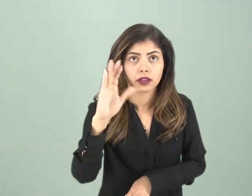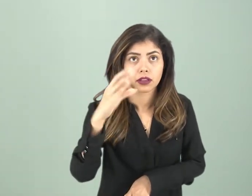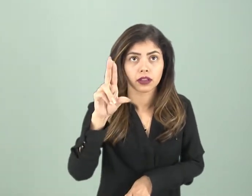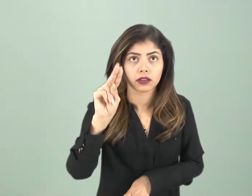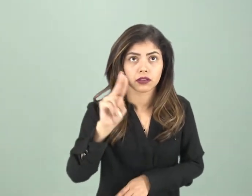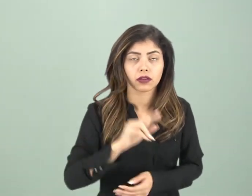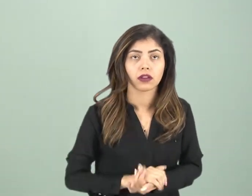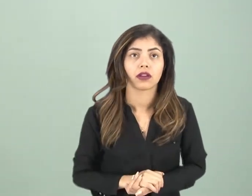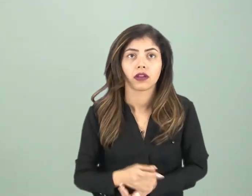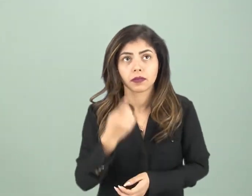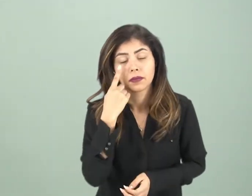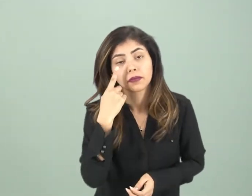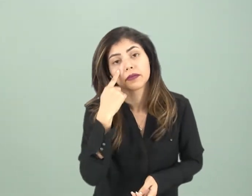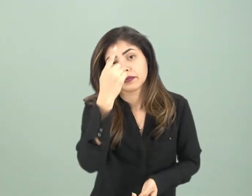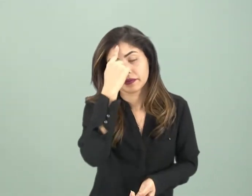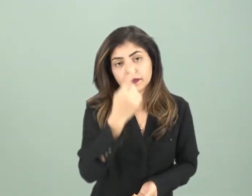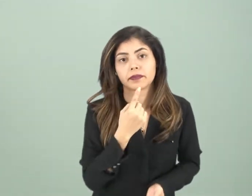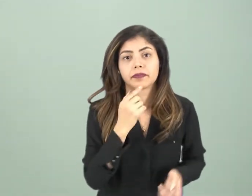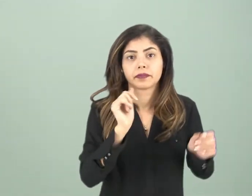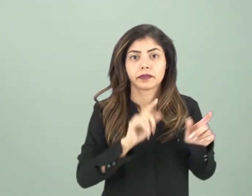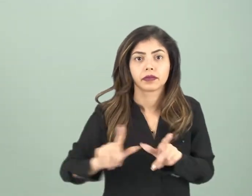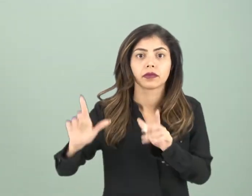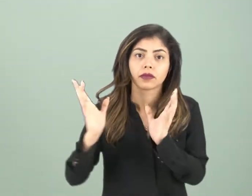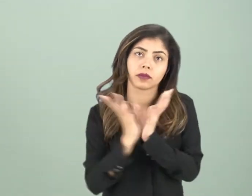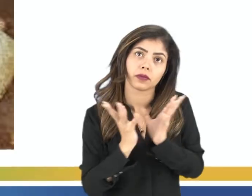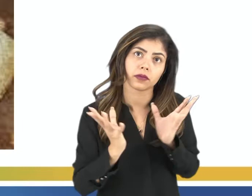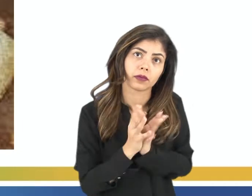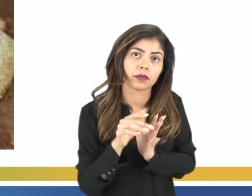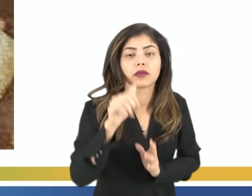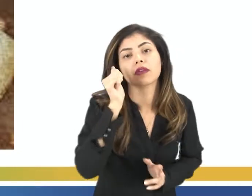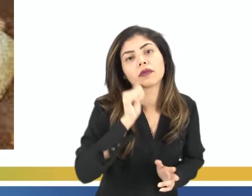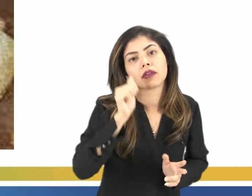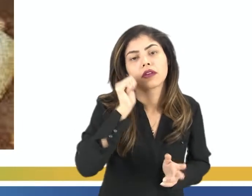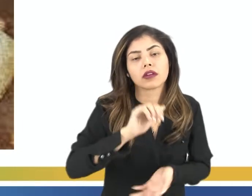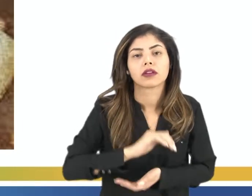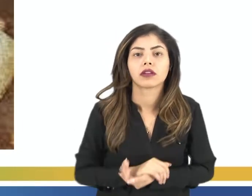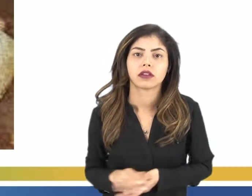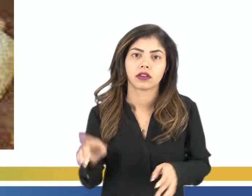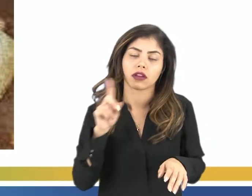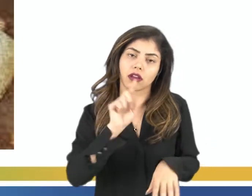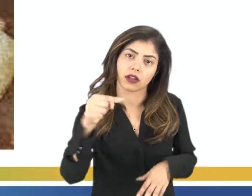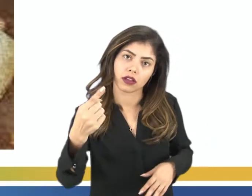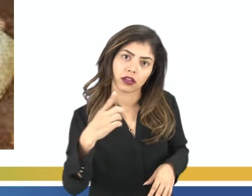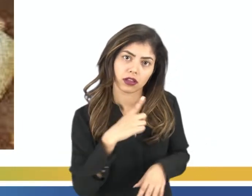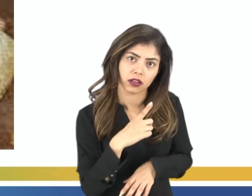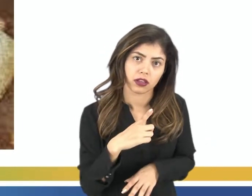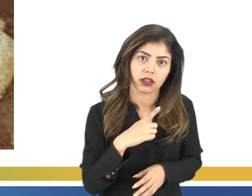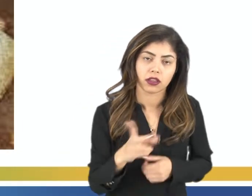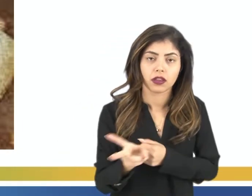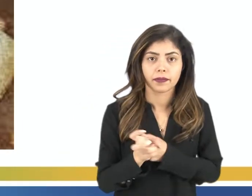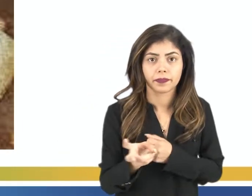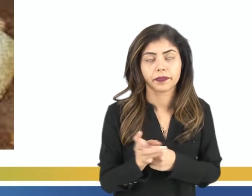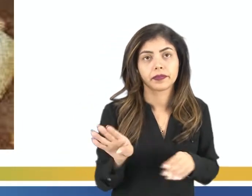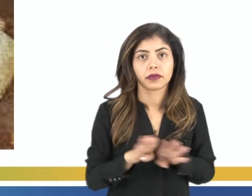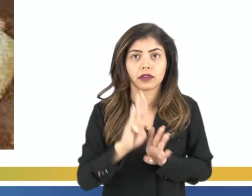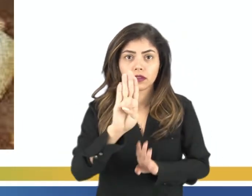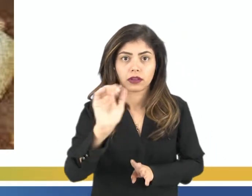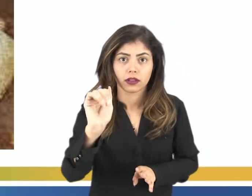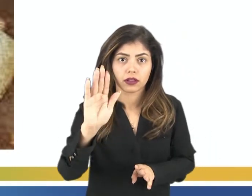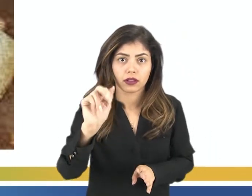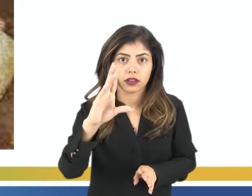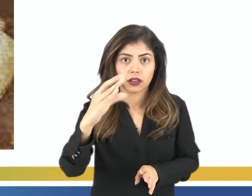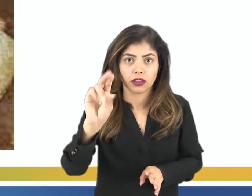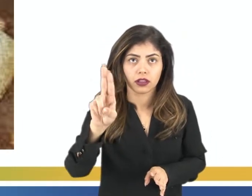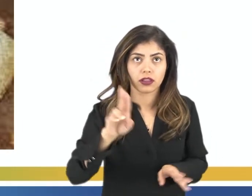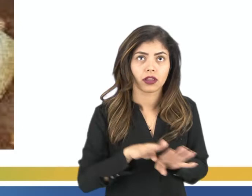tá bom? Aí nós temos uma imagem, né, de um grupo de mulheres, né, que além de ter coletado o babaçu, né,